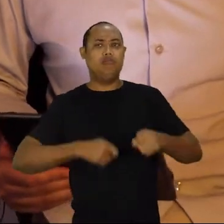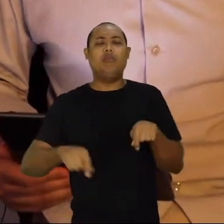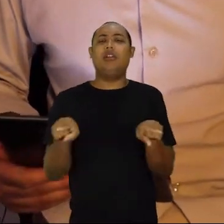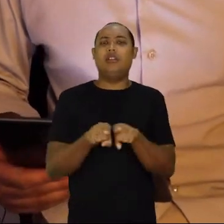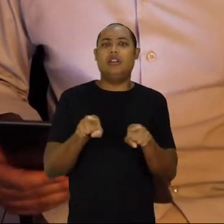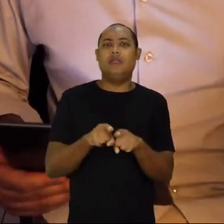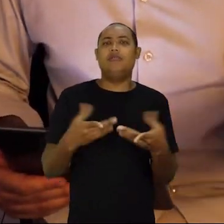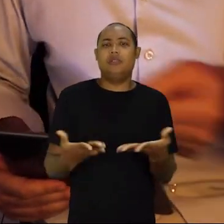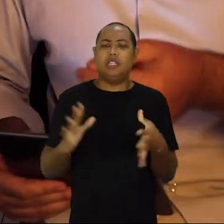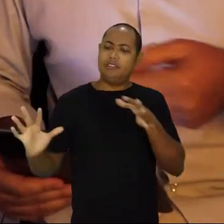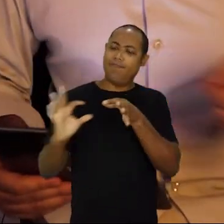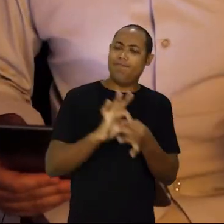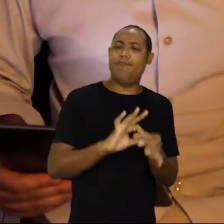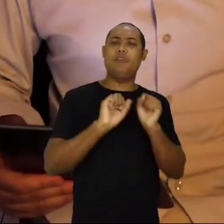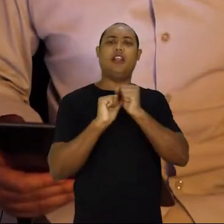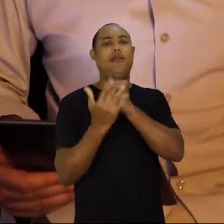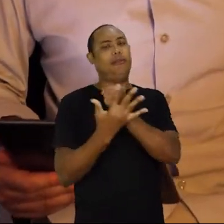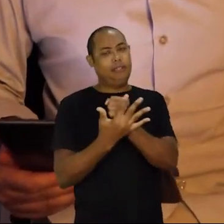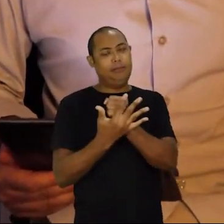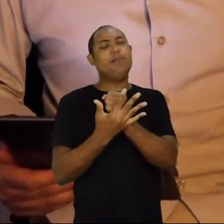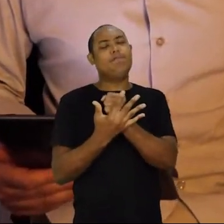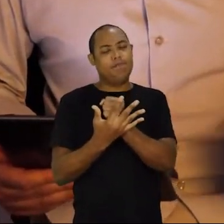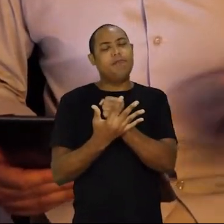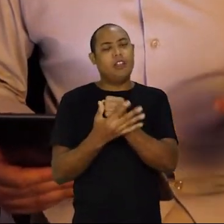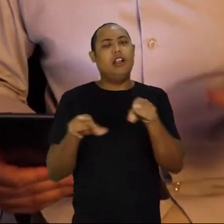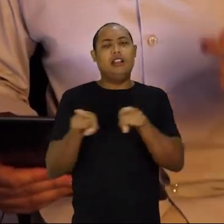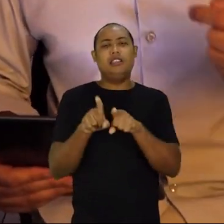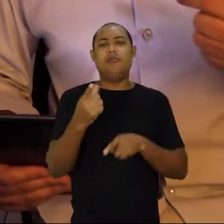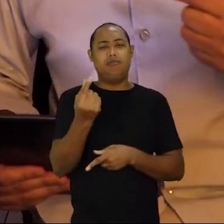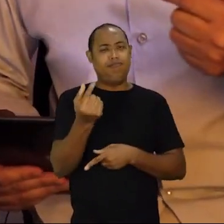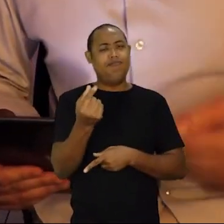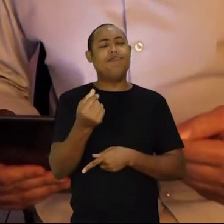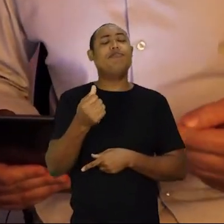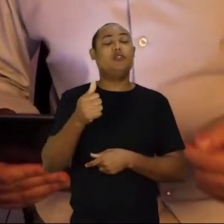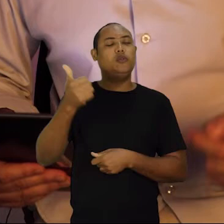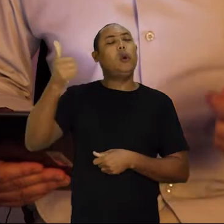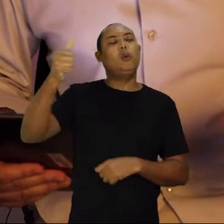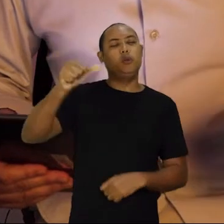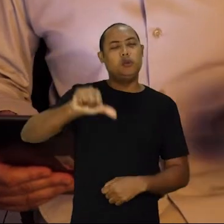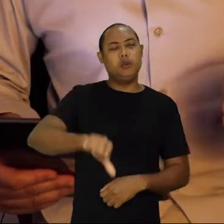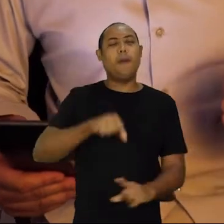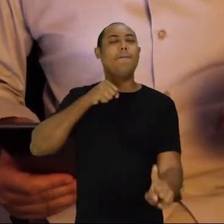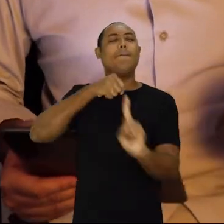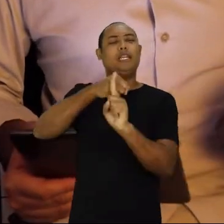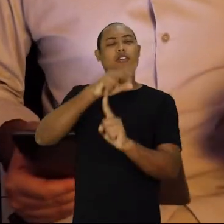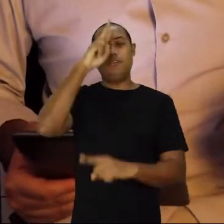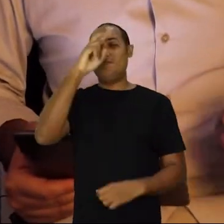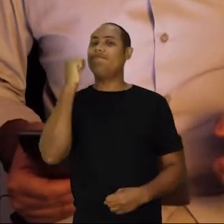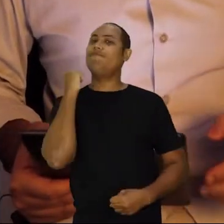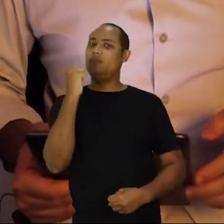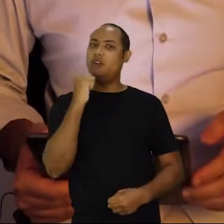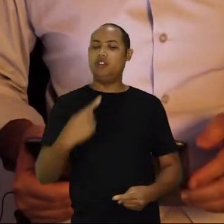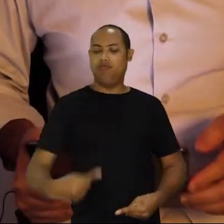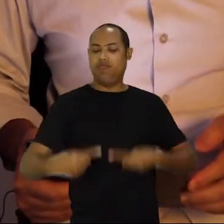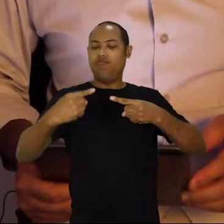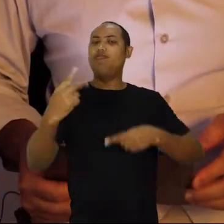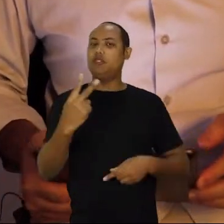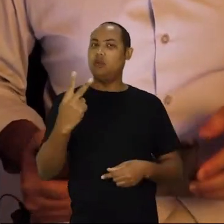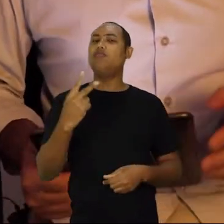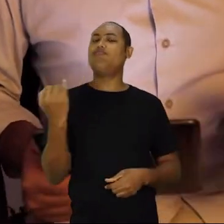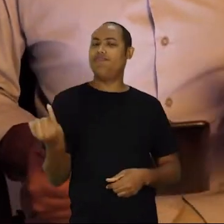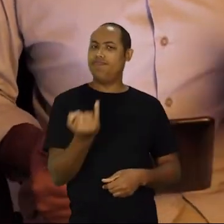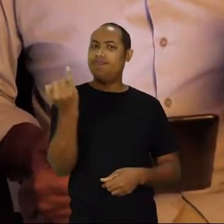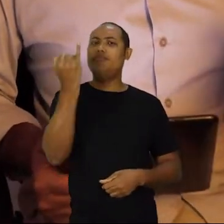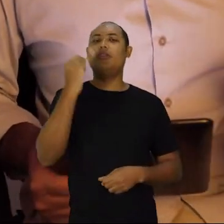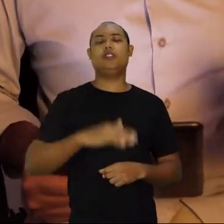ações administrativas nesse contexto da pandemia. Portanto, a questão orçamentária foi um